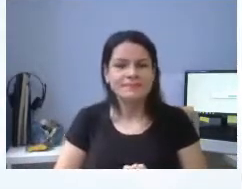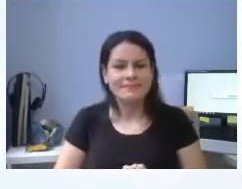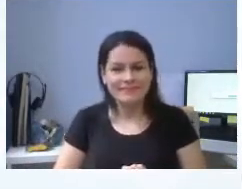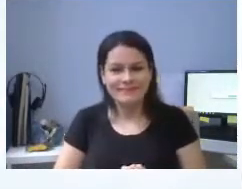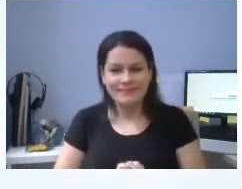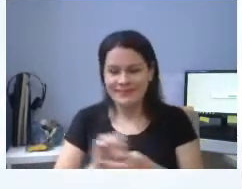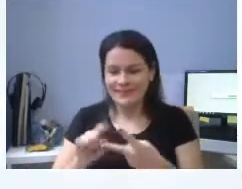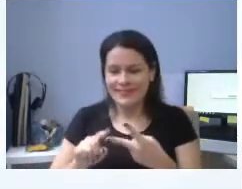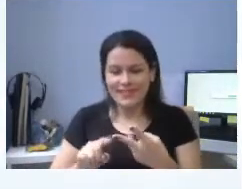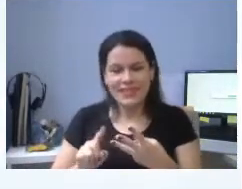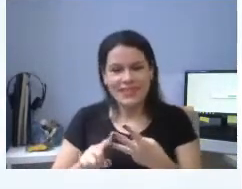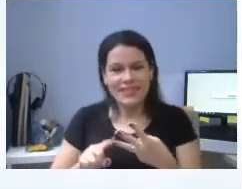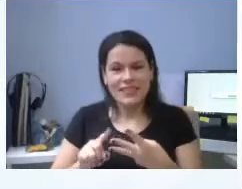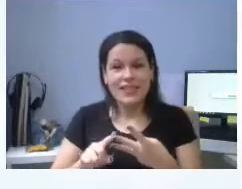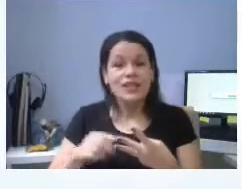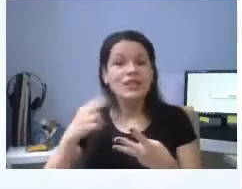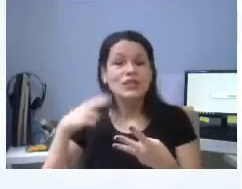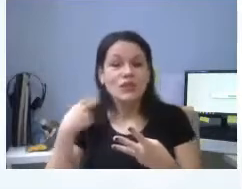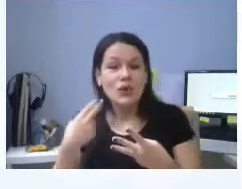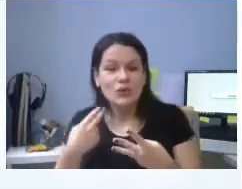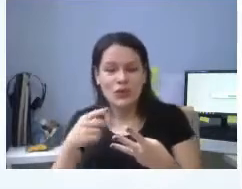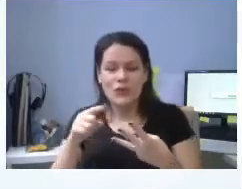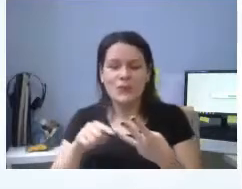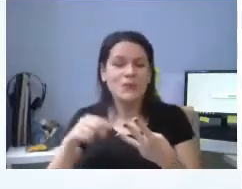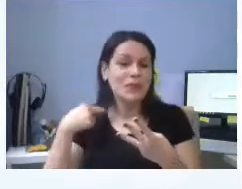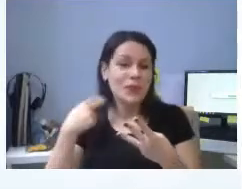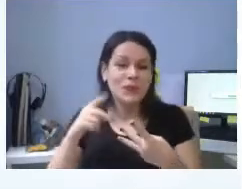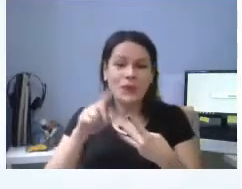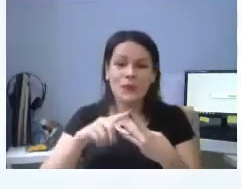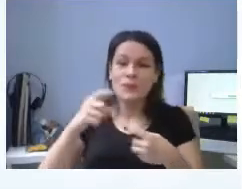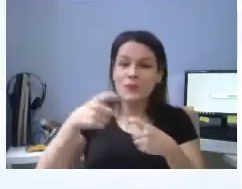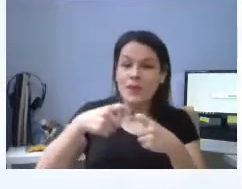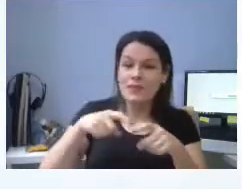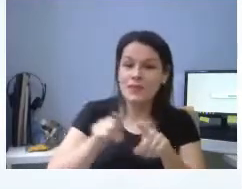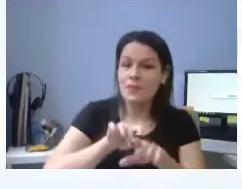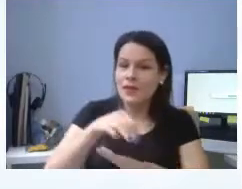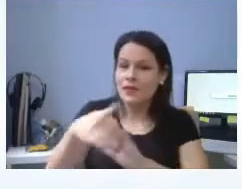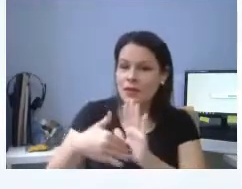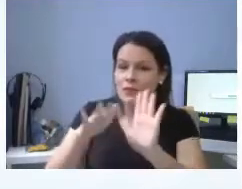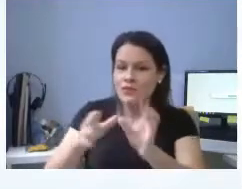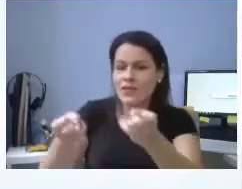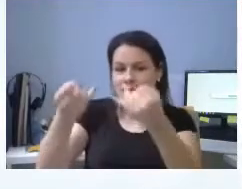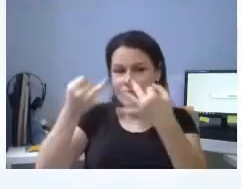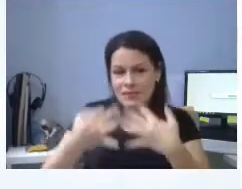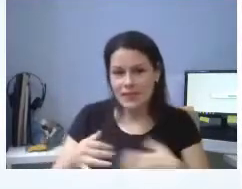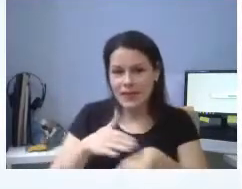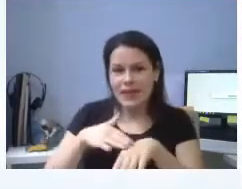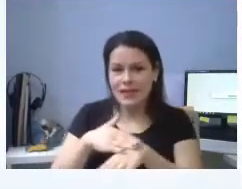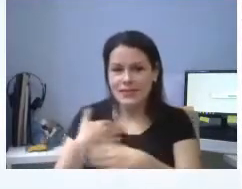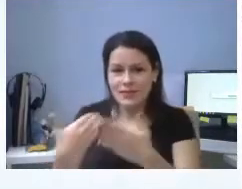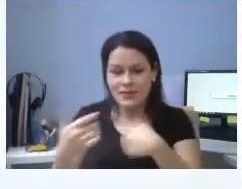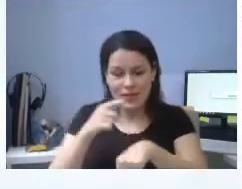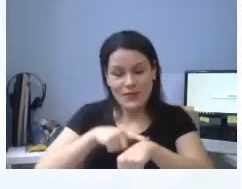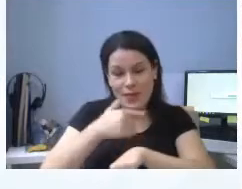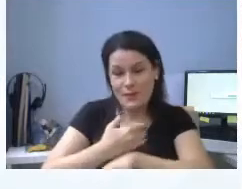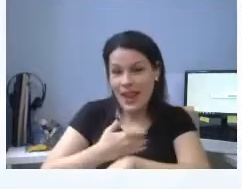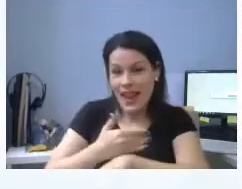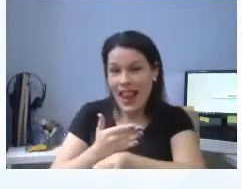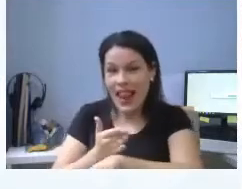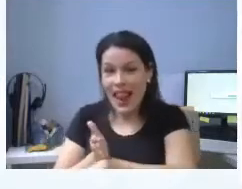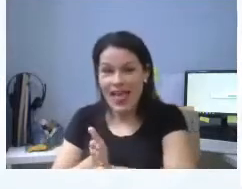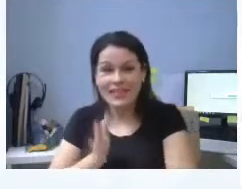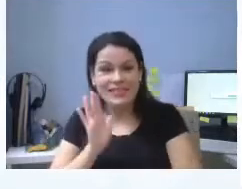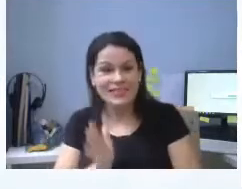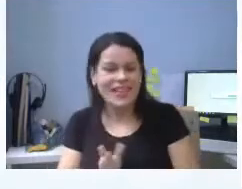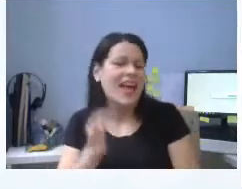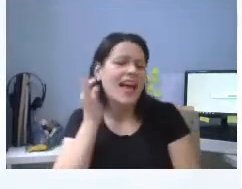Pedro, doutor Zurrer, o doutor Alberto Emiliano já havia nos dito no começo, nos comunicado. Passamos o tempo. Não, é que